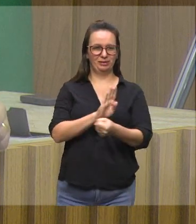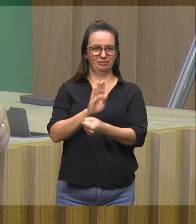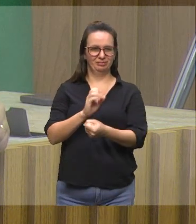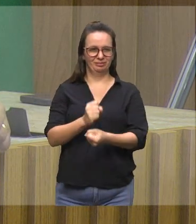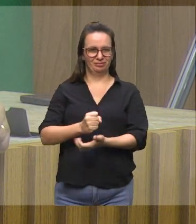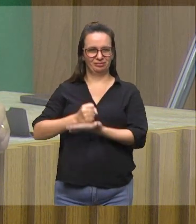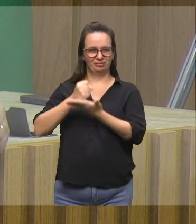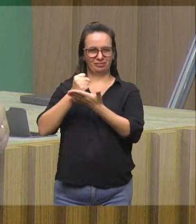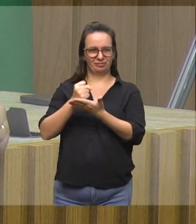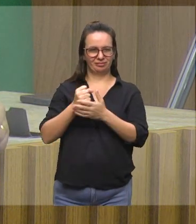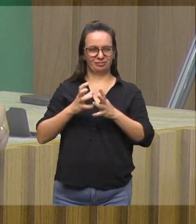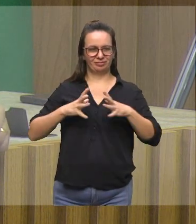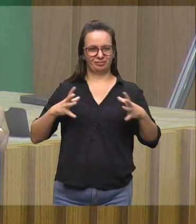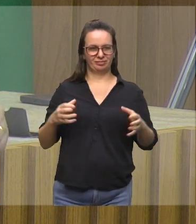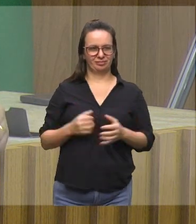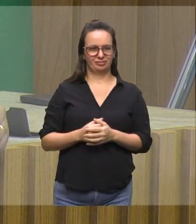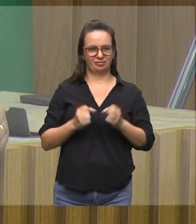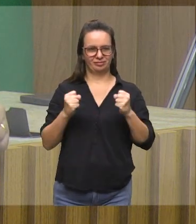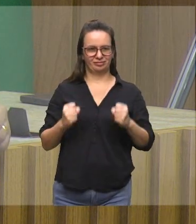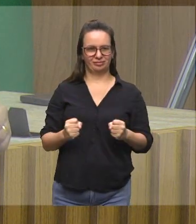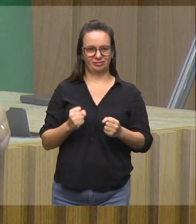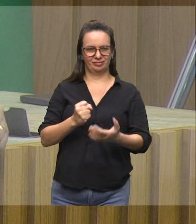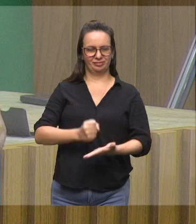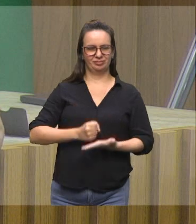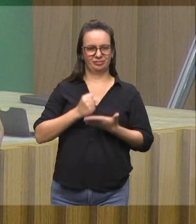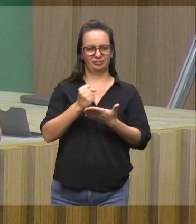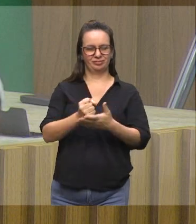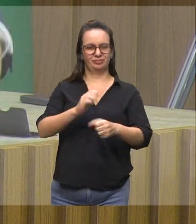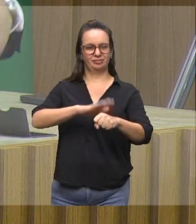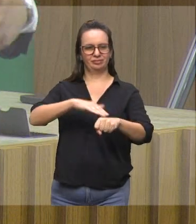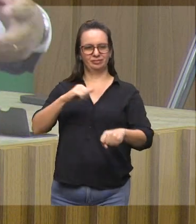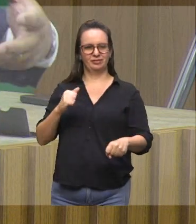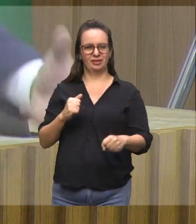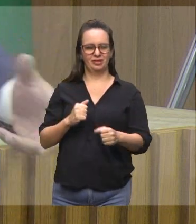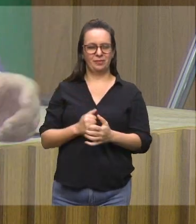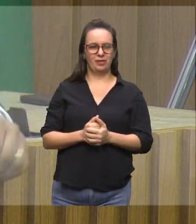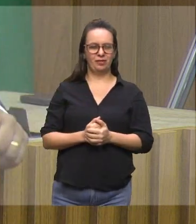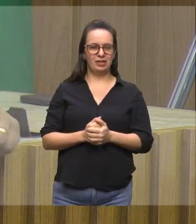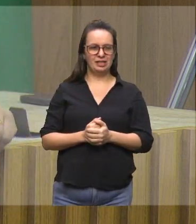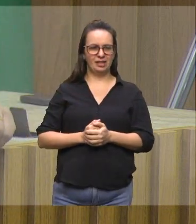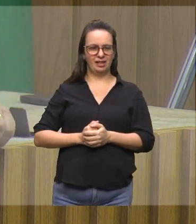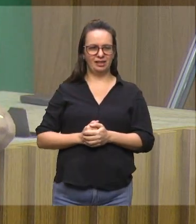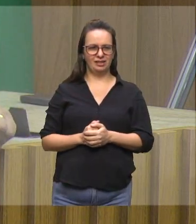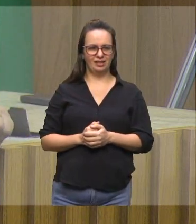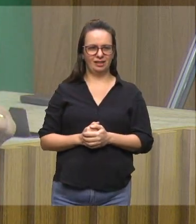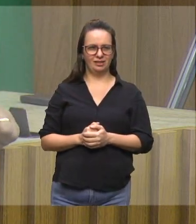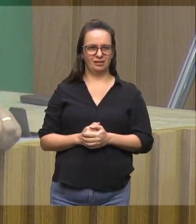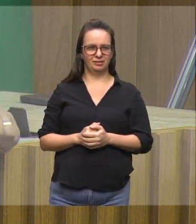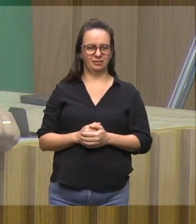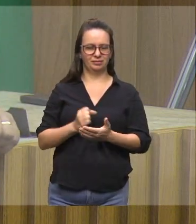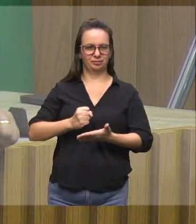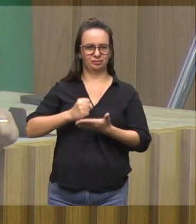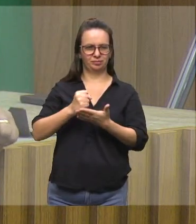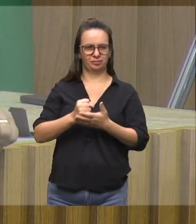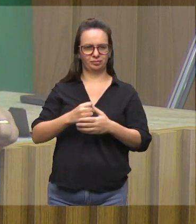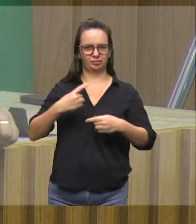rubrica aumenta, então ele vai poder ajudar mais entidades, as entidades vão poder ser mais auxiliadas, e as políticas públicas